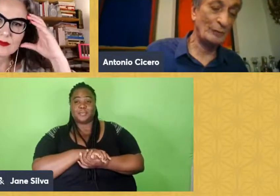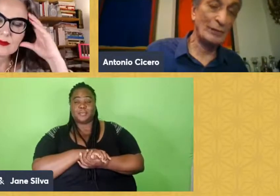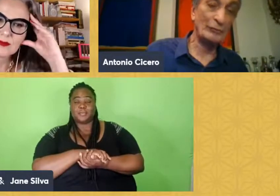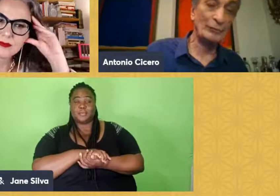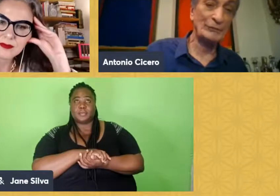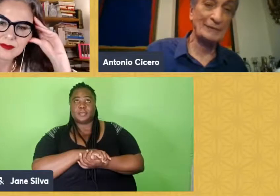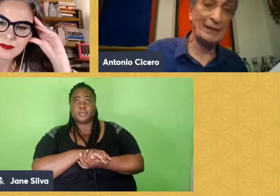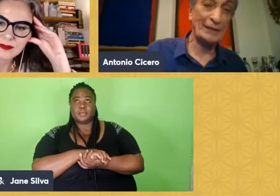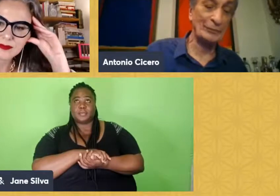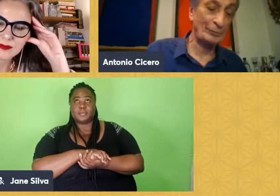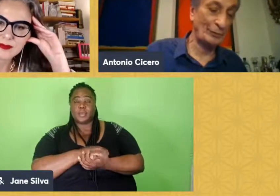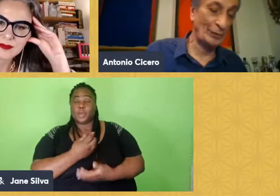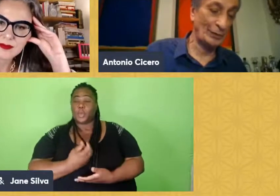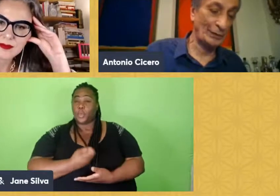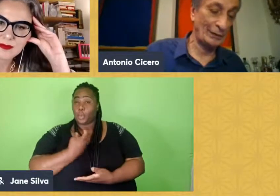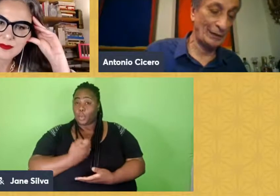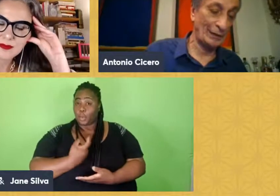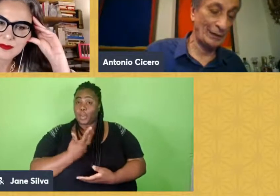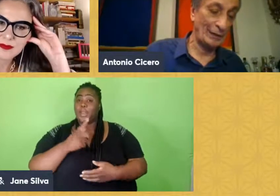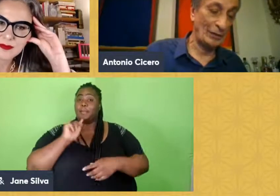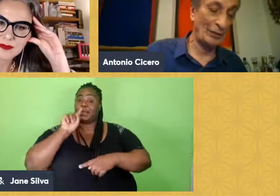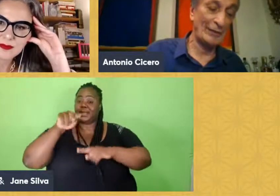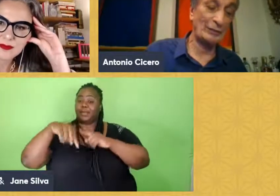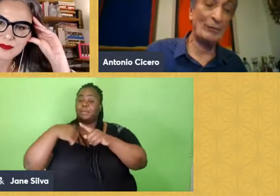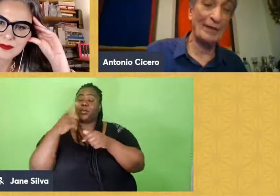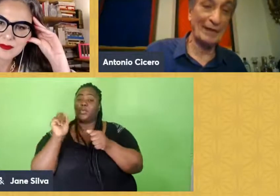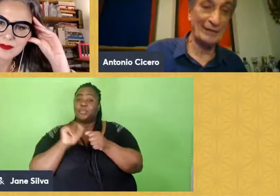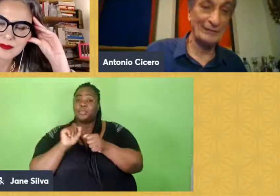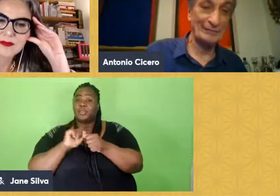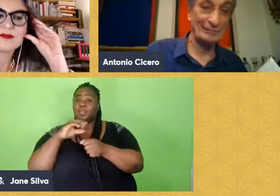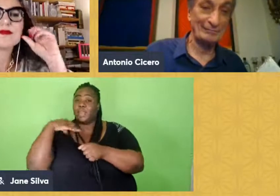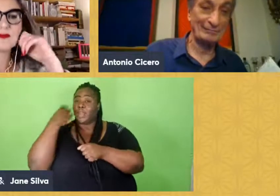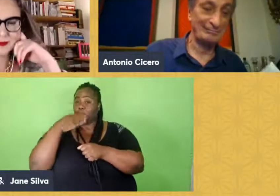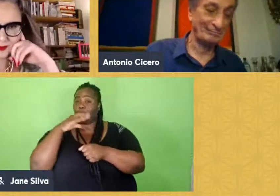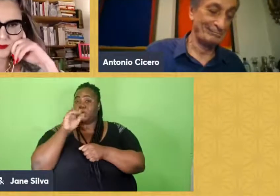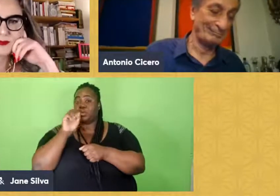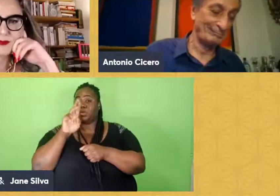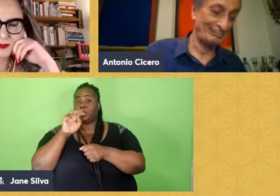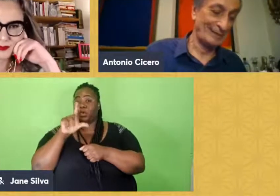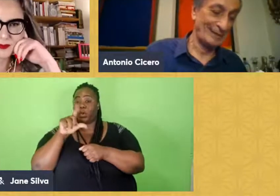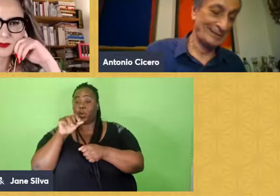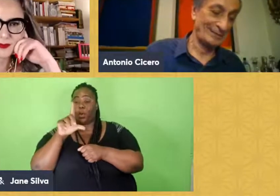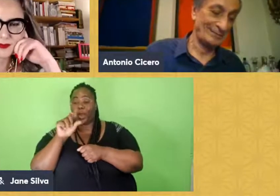Um poema que foi musicado por Orlando Moraes.